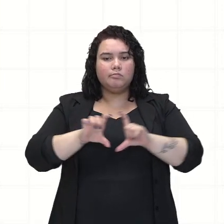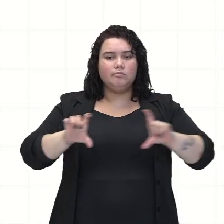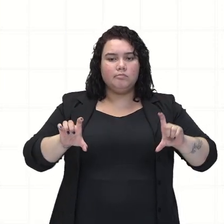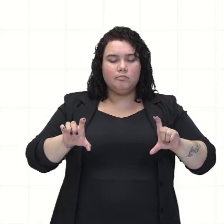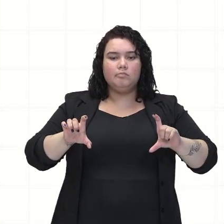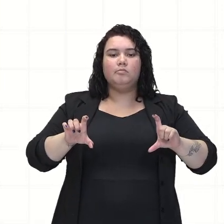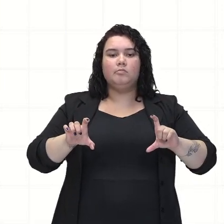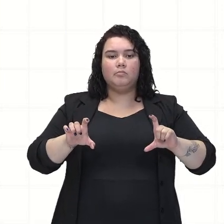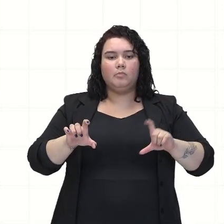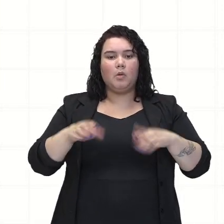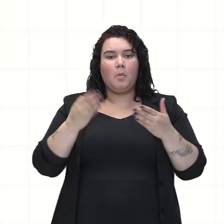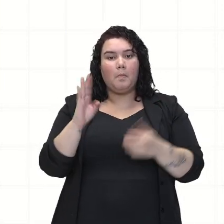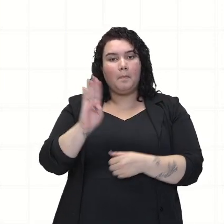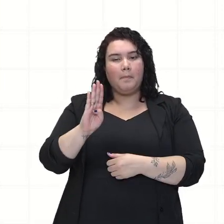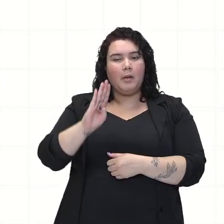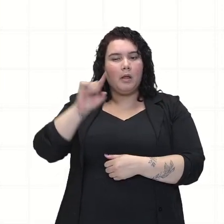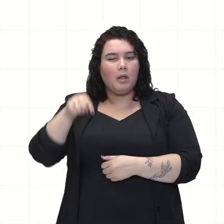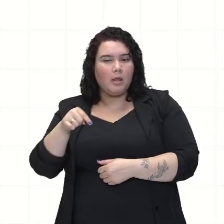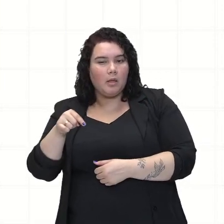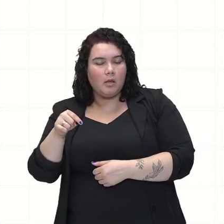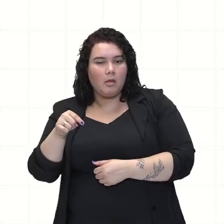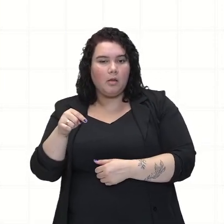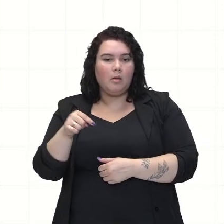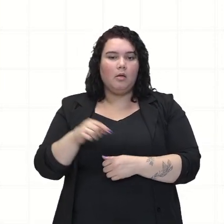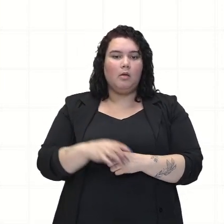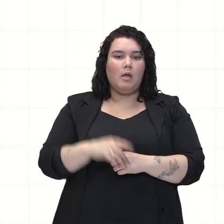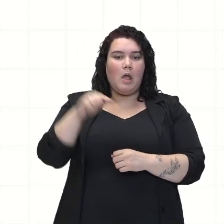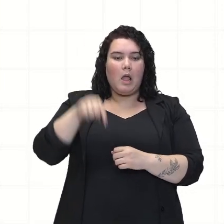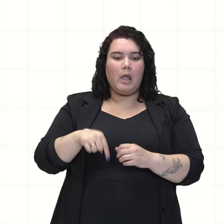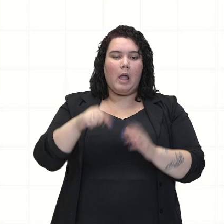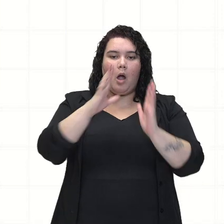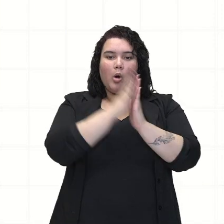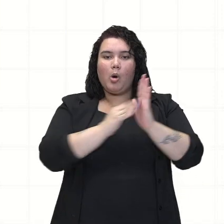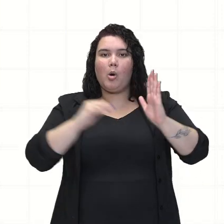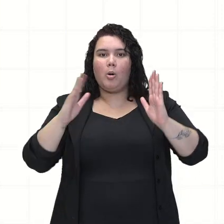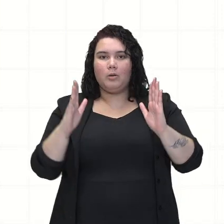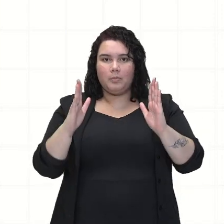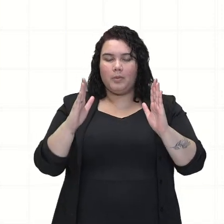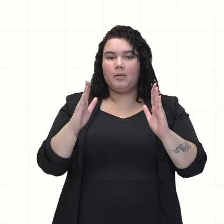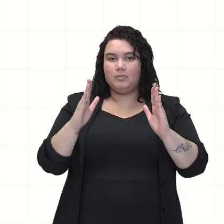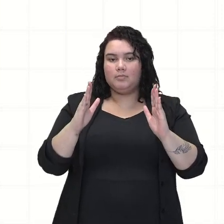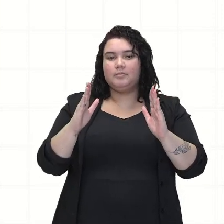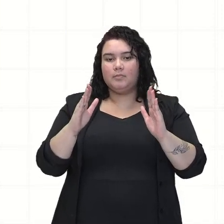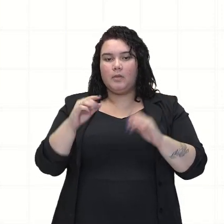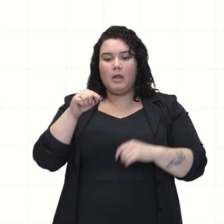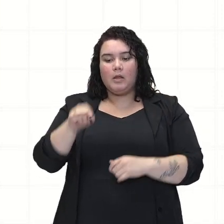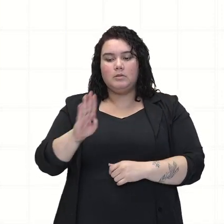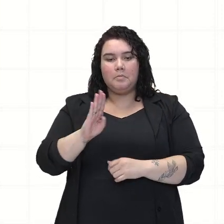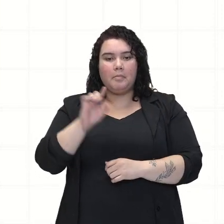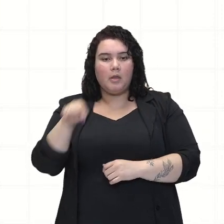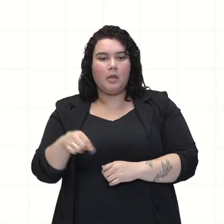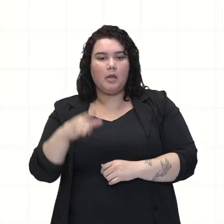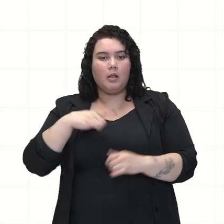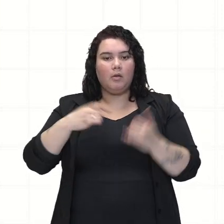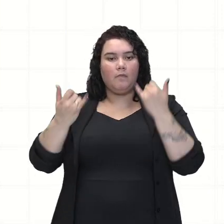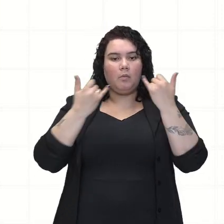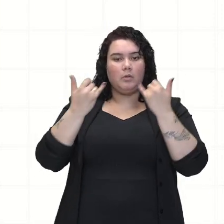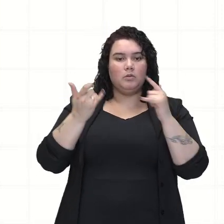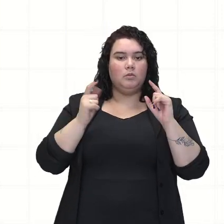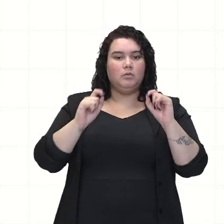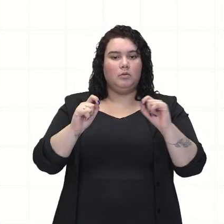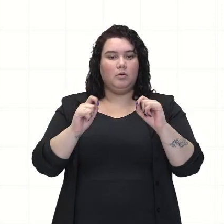O B', que já é o reflexo, né? A reflexão aqui. Ele também está